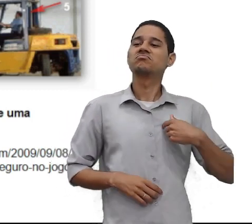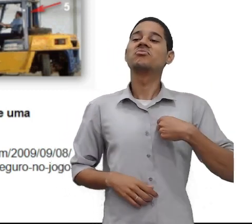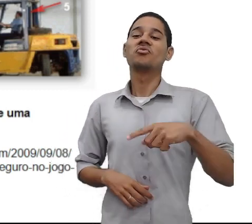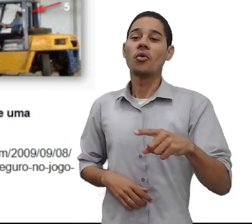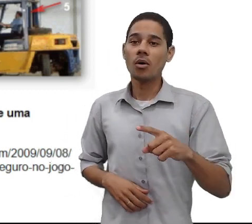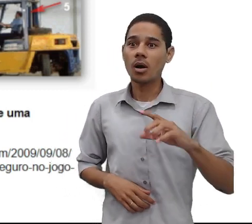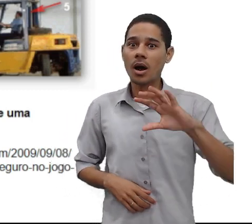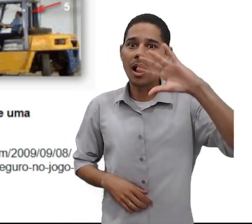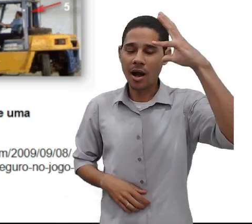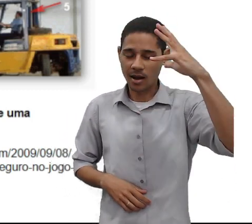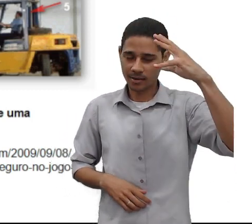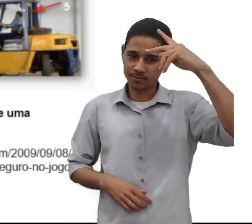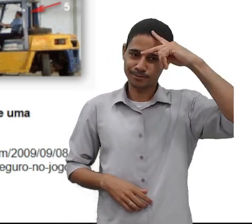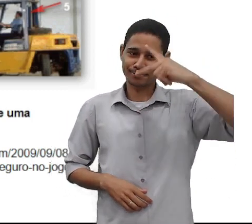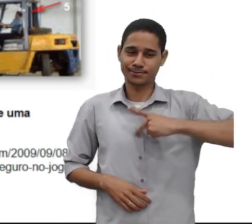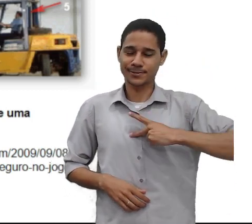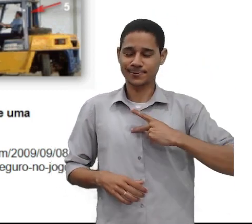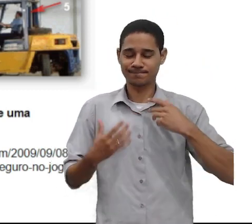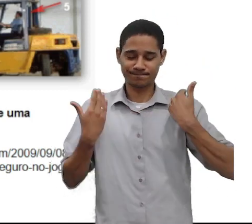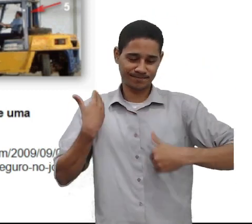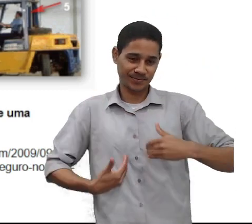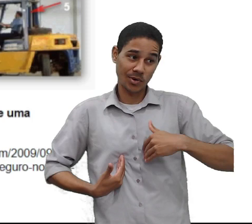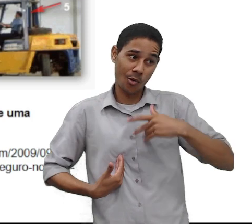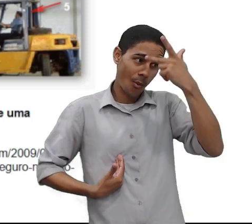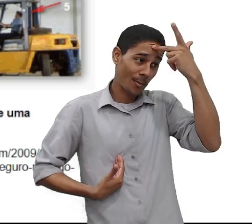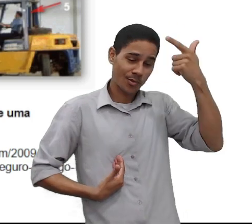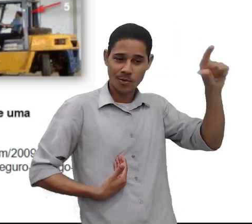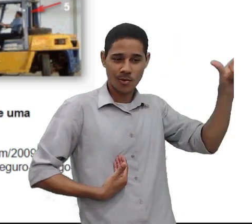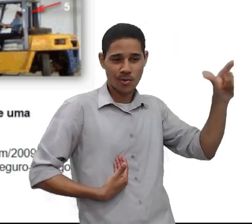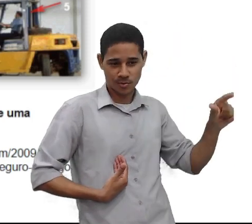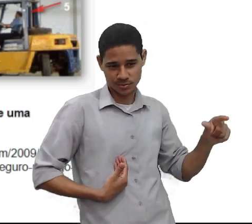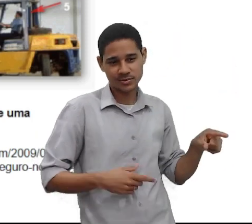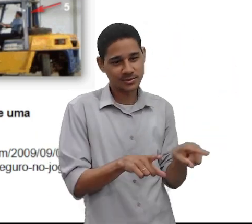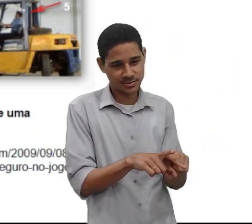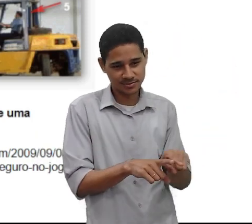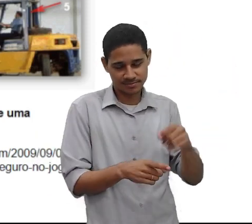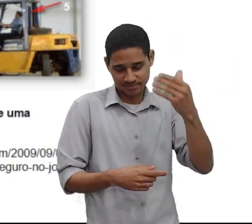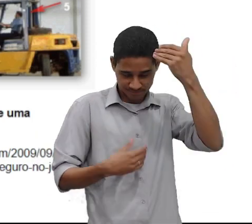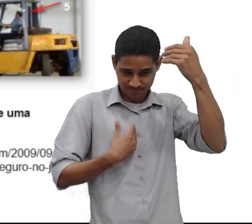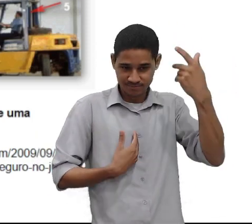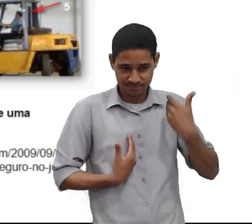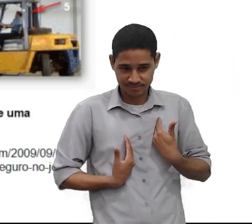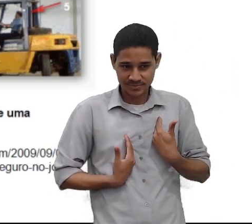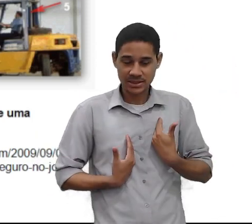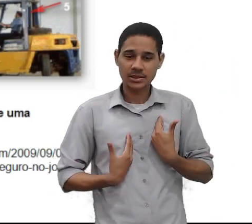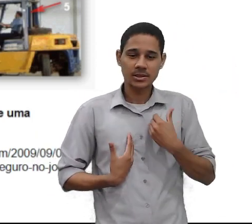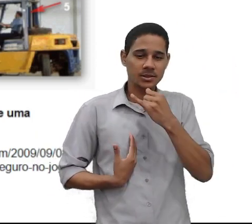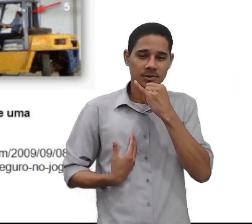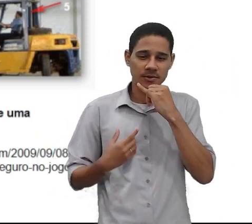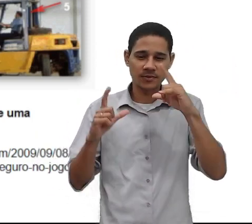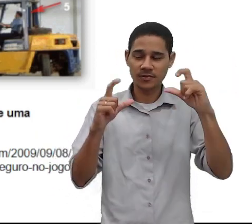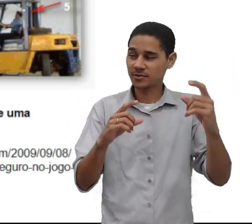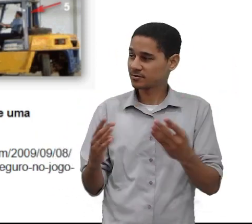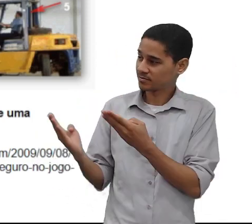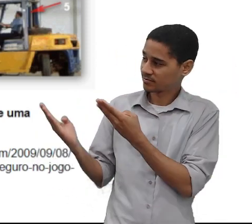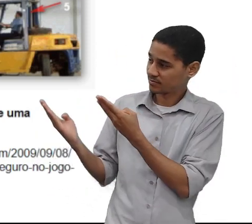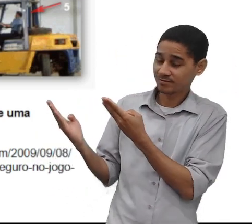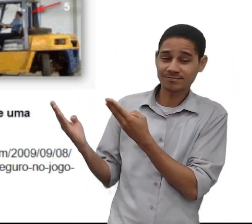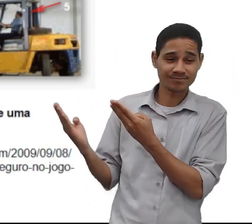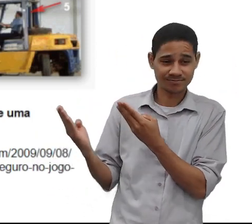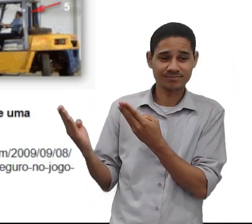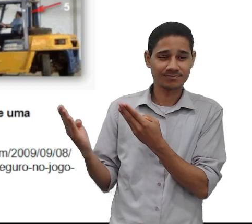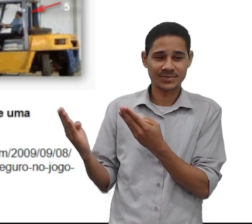de lesão ou acidente. As figuras aqui mostram situações de atos